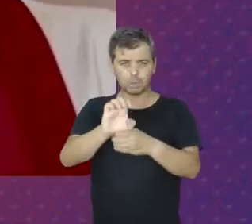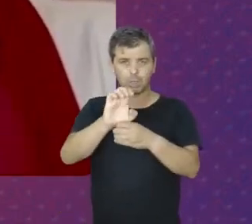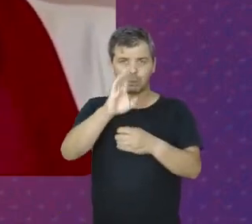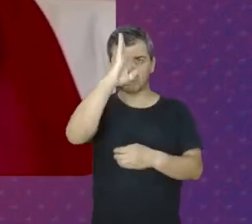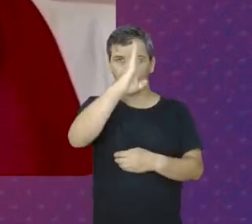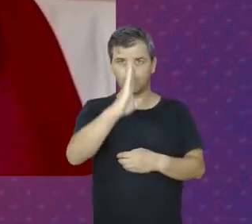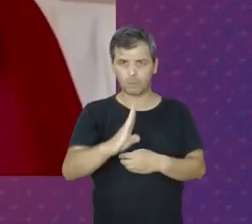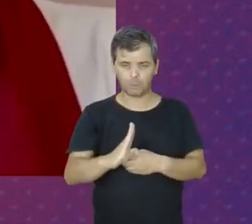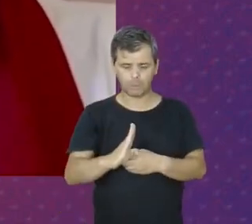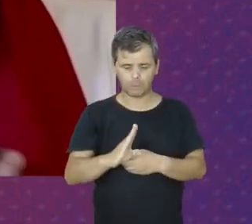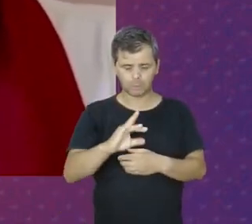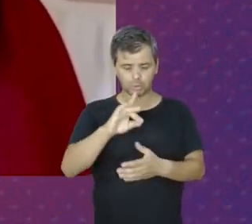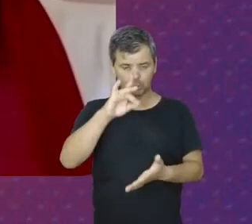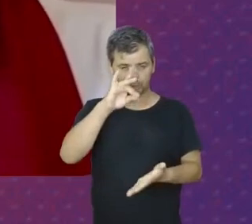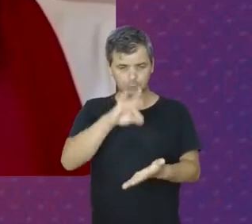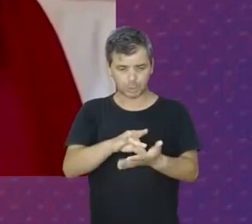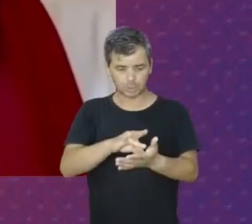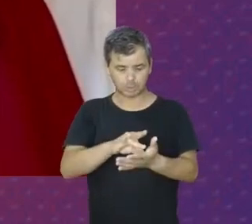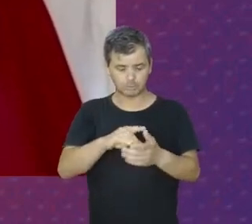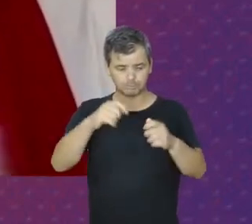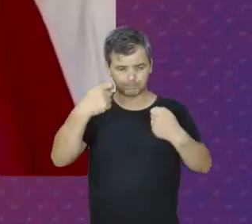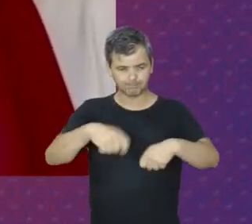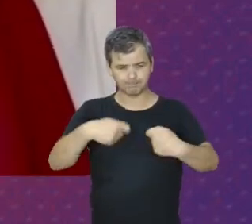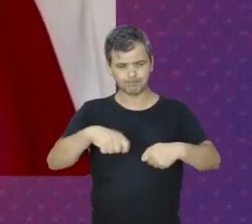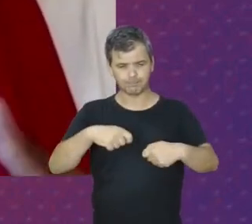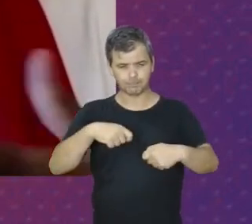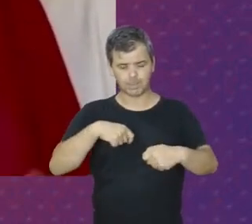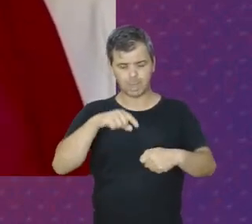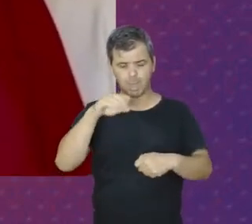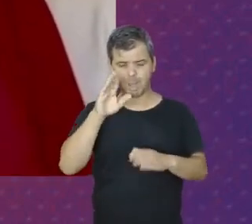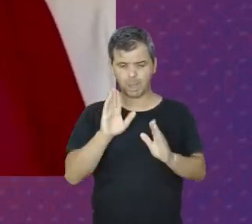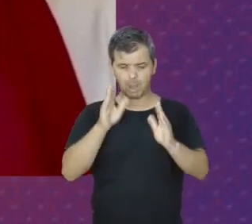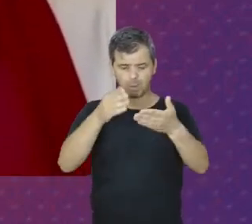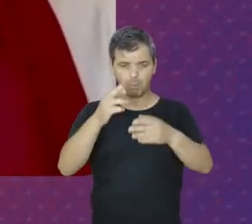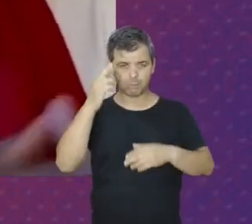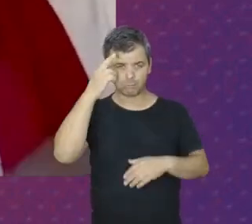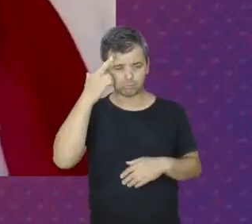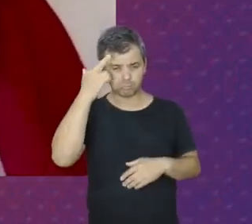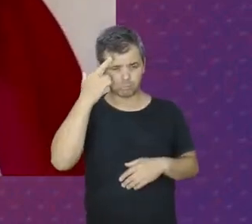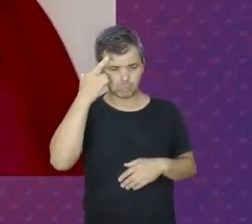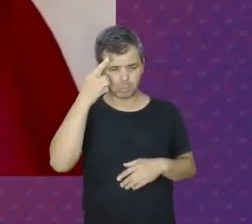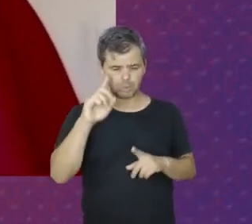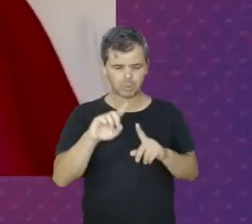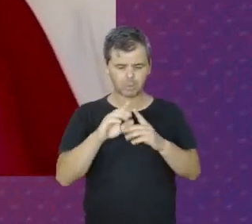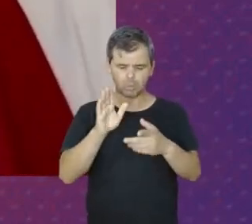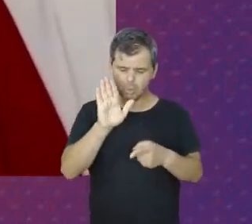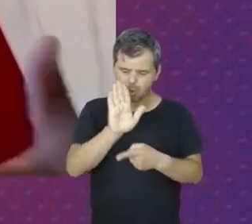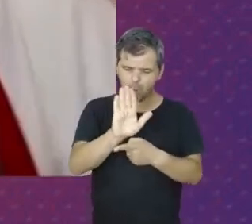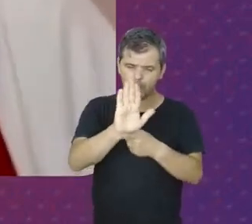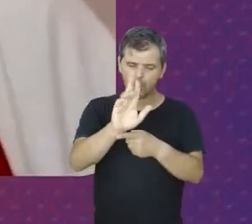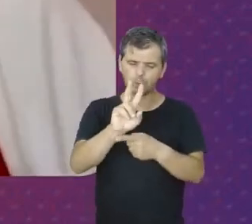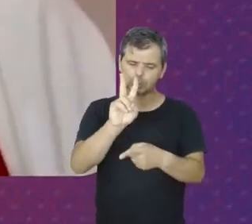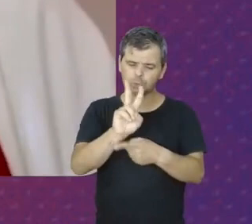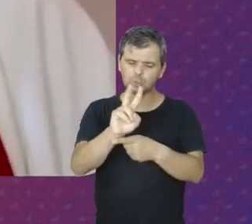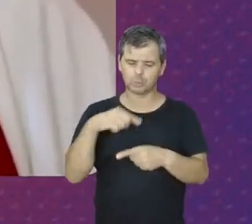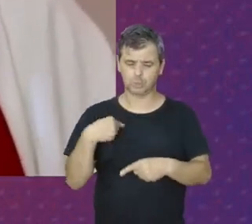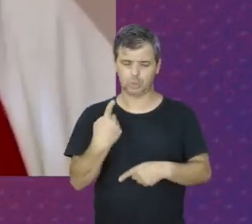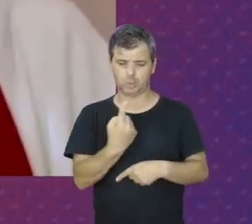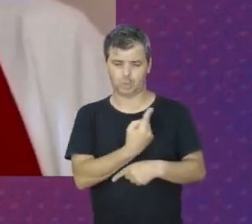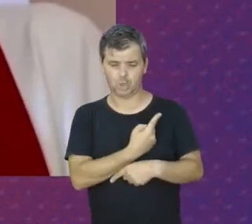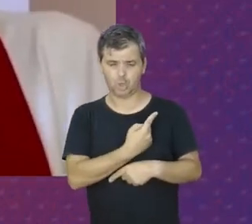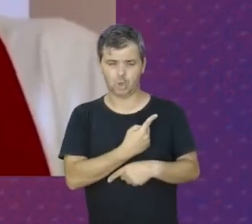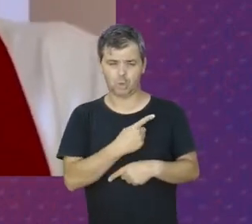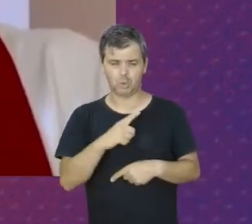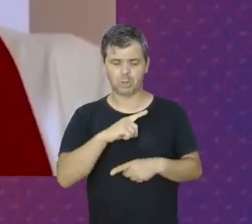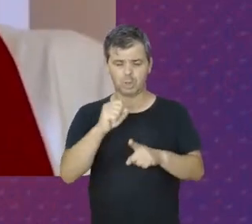brasileiro necessariamente precisa ter essa reflexão da contribuição para que nós possamos